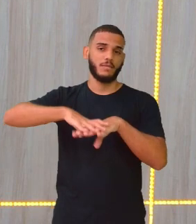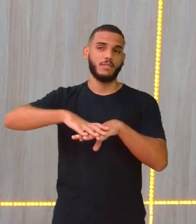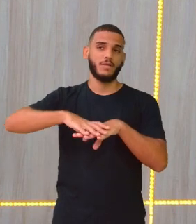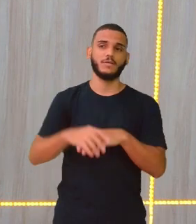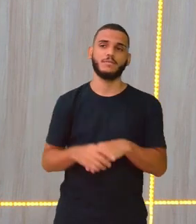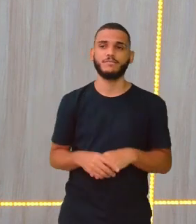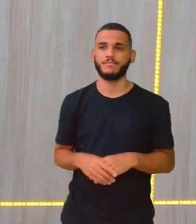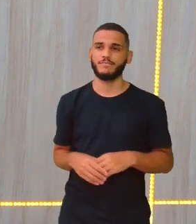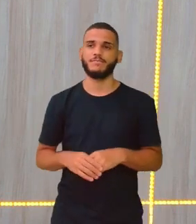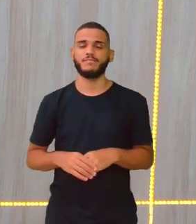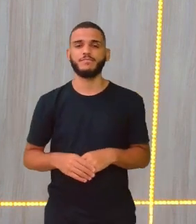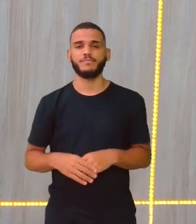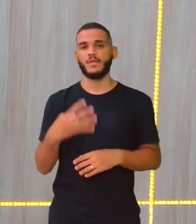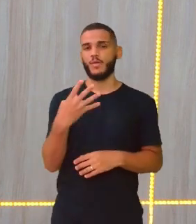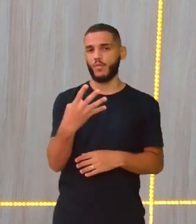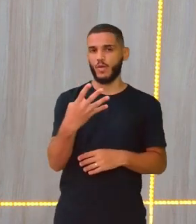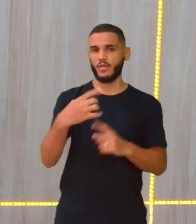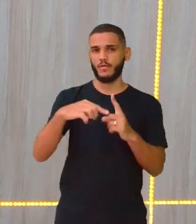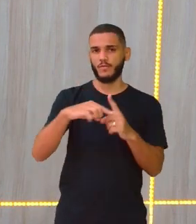78.